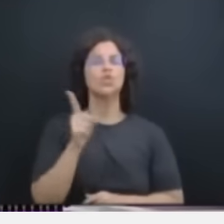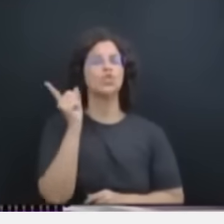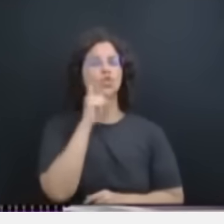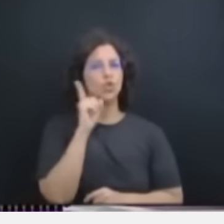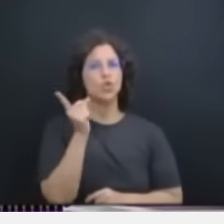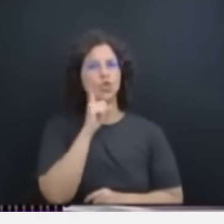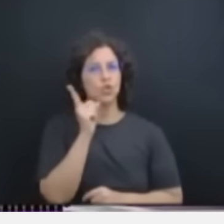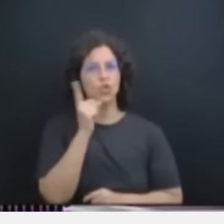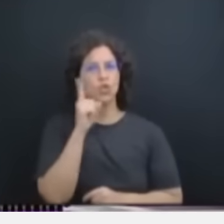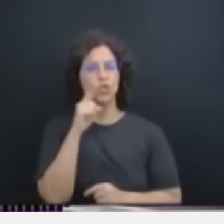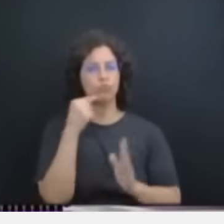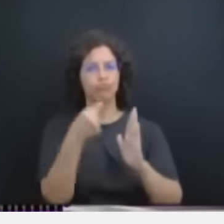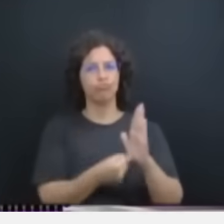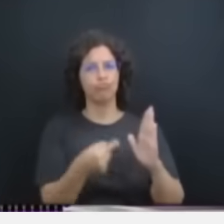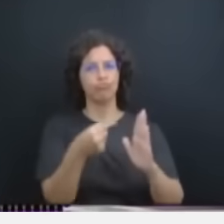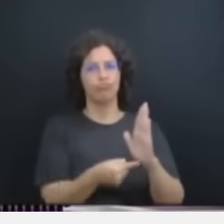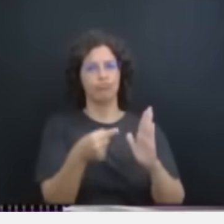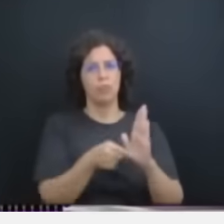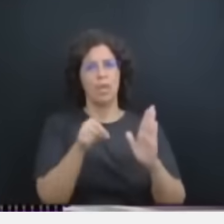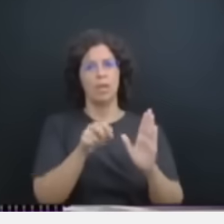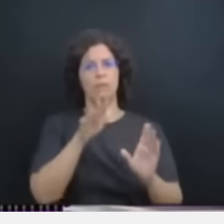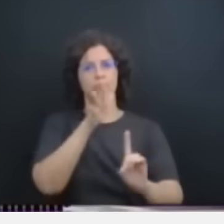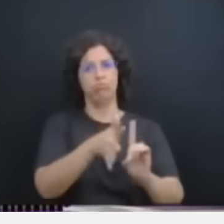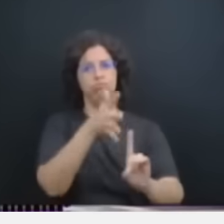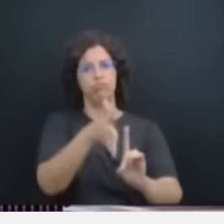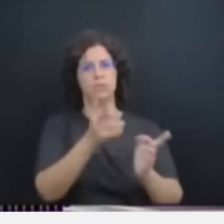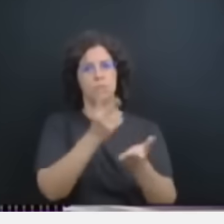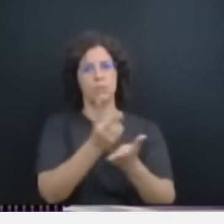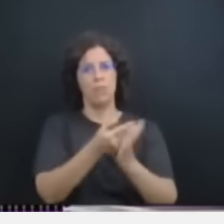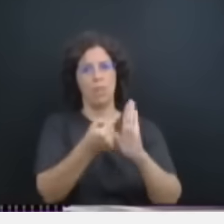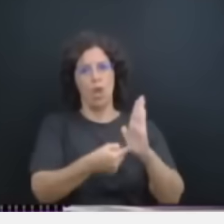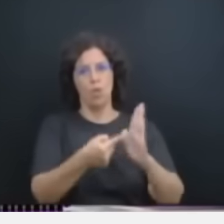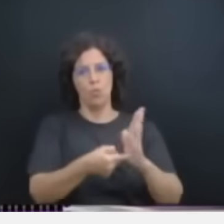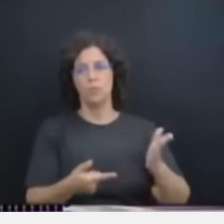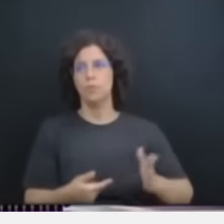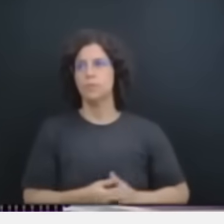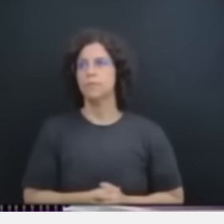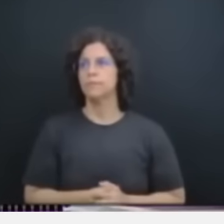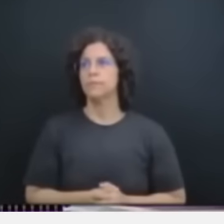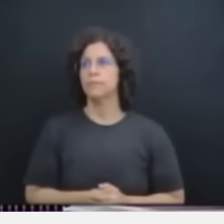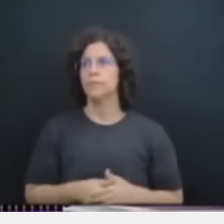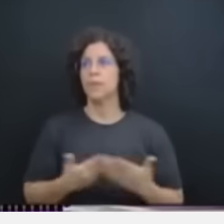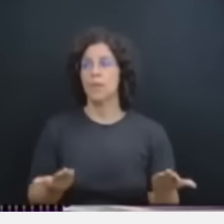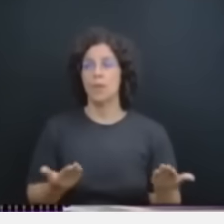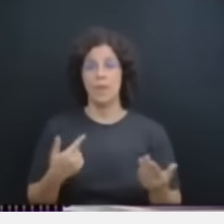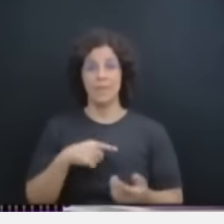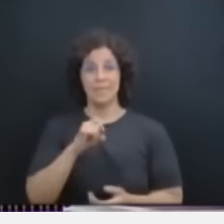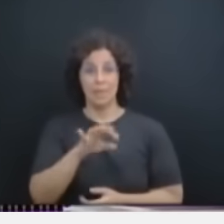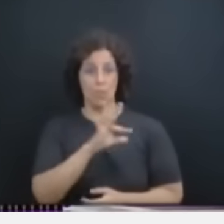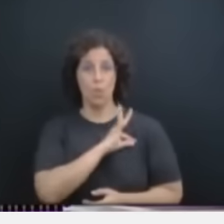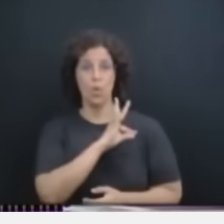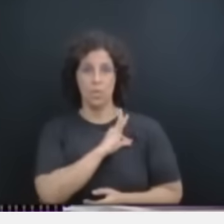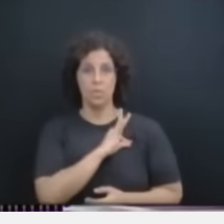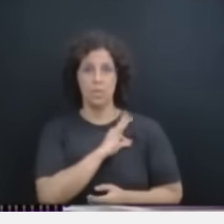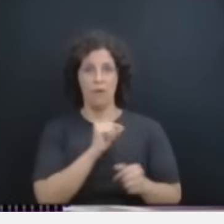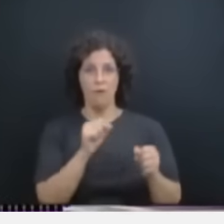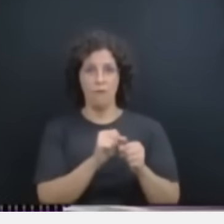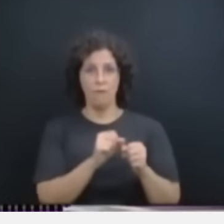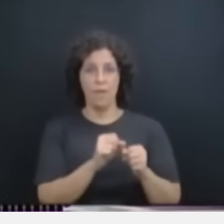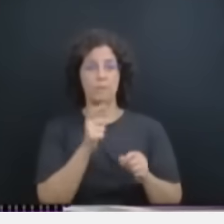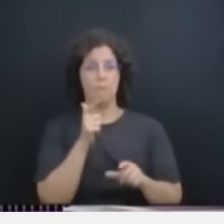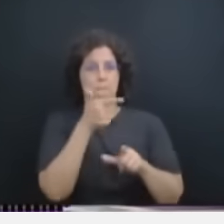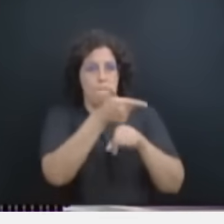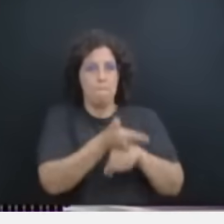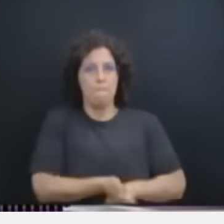diuturnamente denunciamos aqui nessa Tribuna e quando esse policial Malu